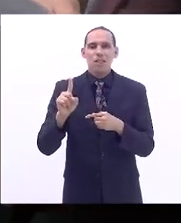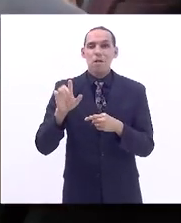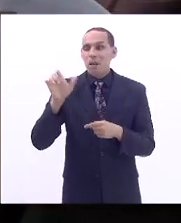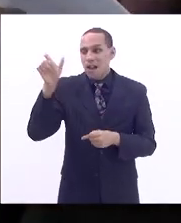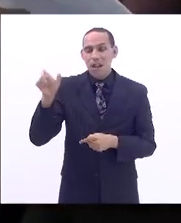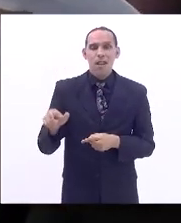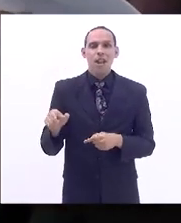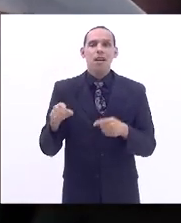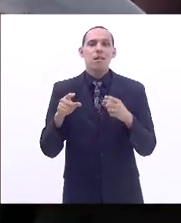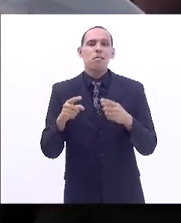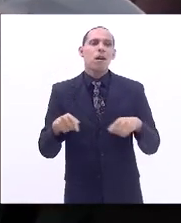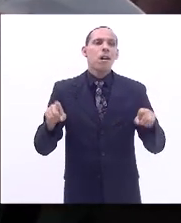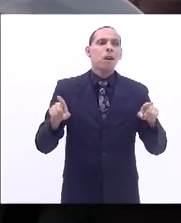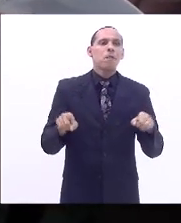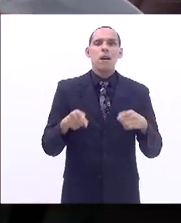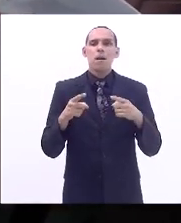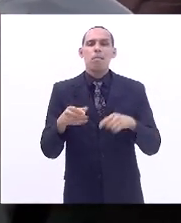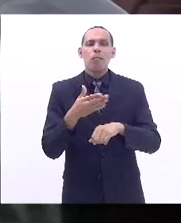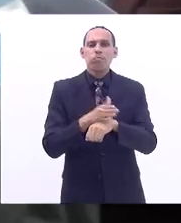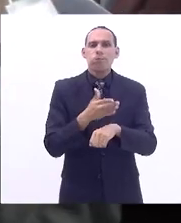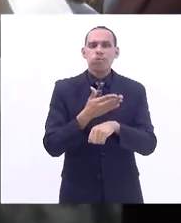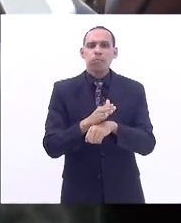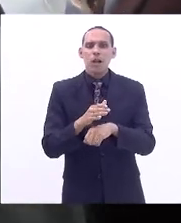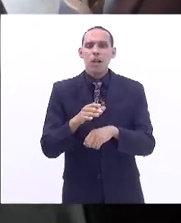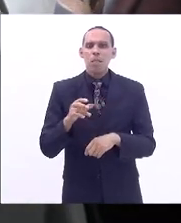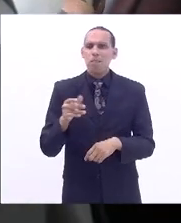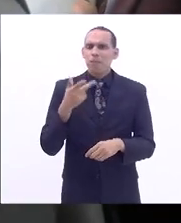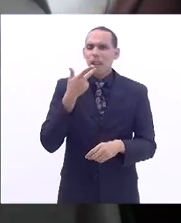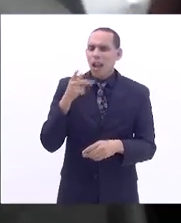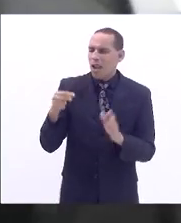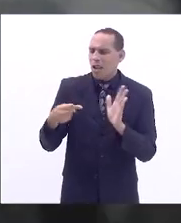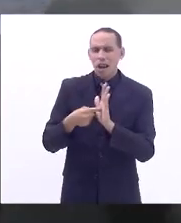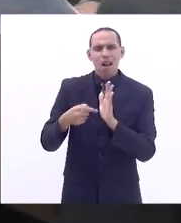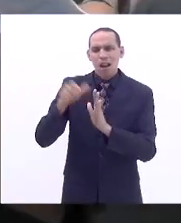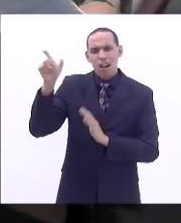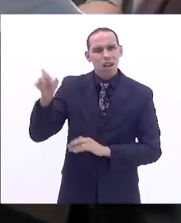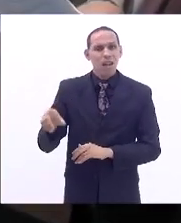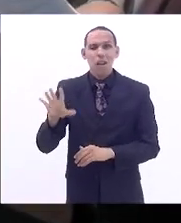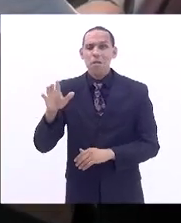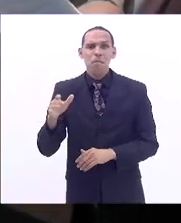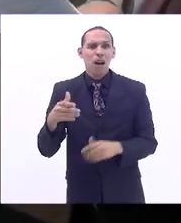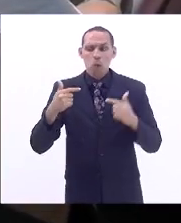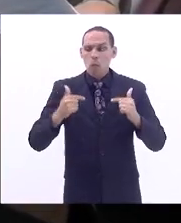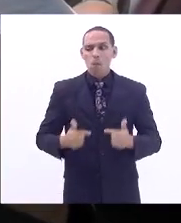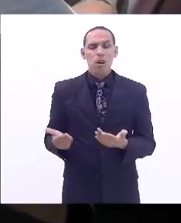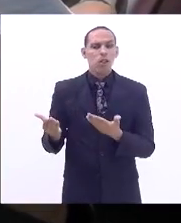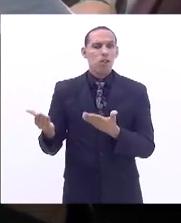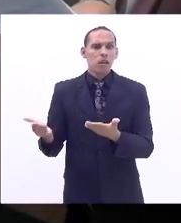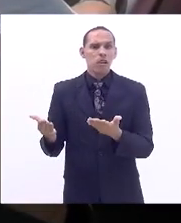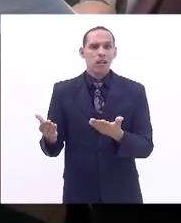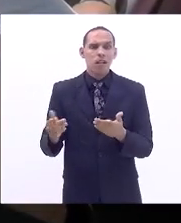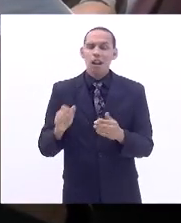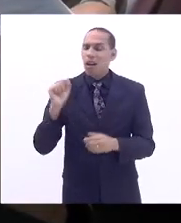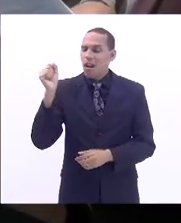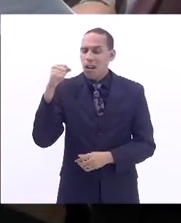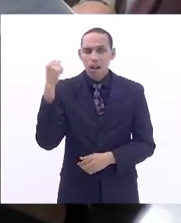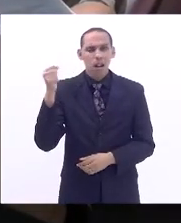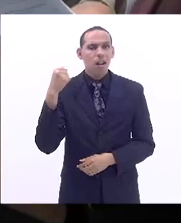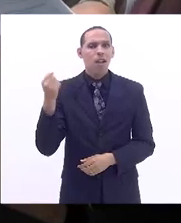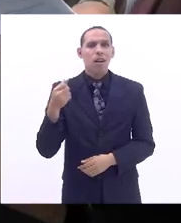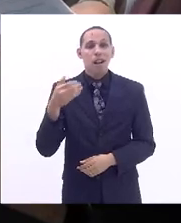estava ensaiando a orquestra quando o fato de que lhe foi imputado aconteceu é muito grave esteja acontecendo porque a